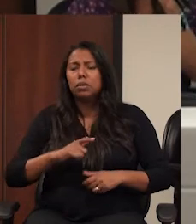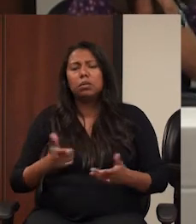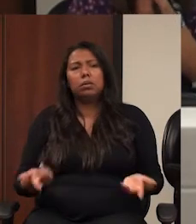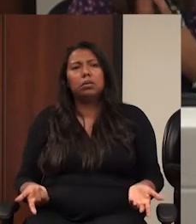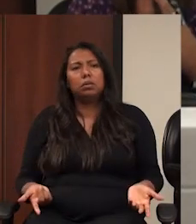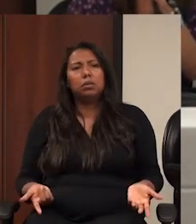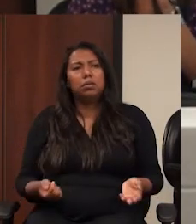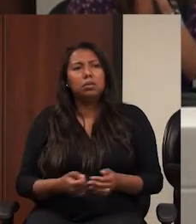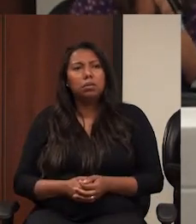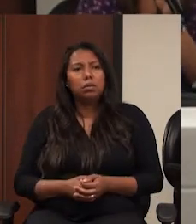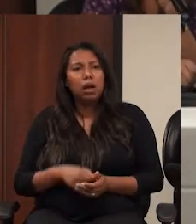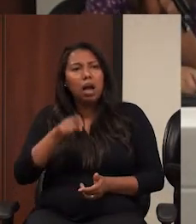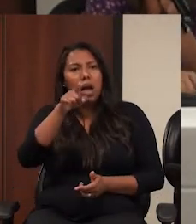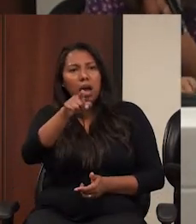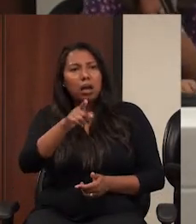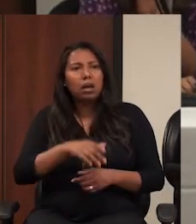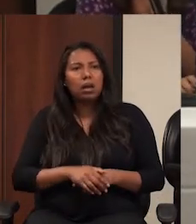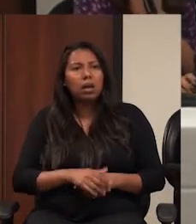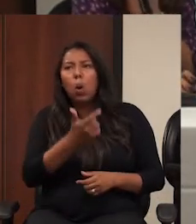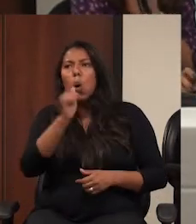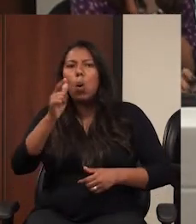não pode mais ser interditado.